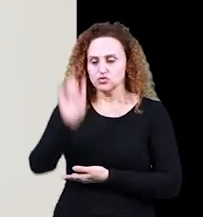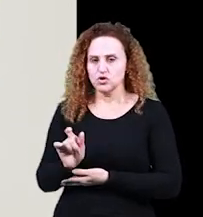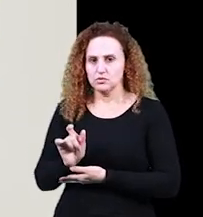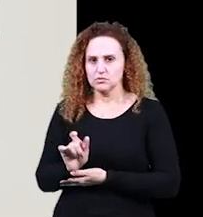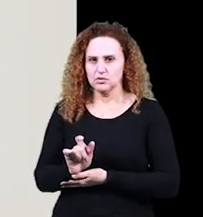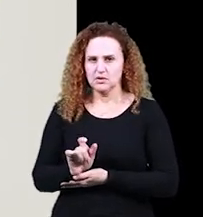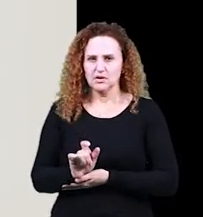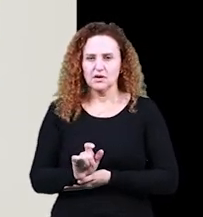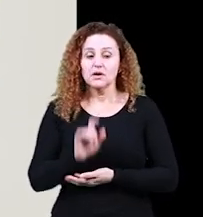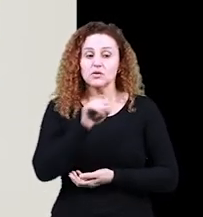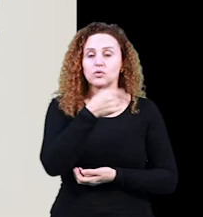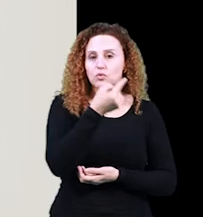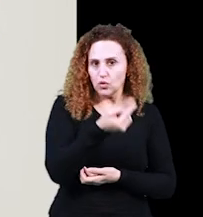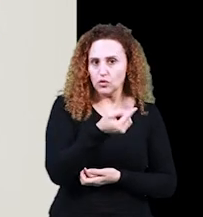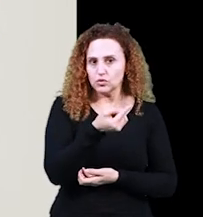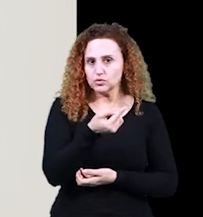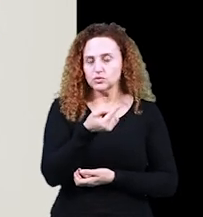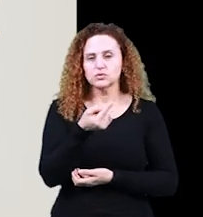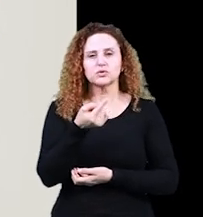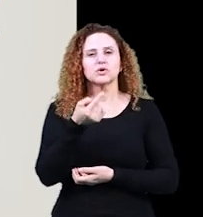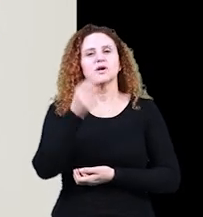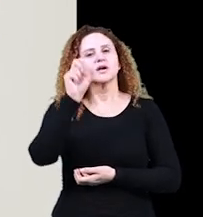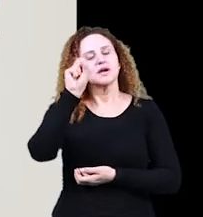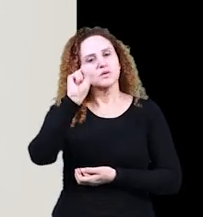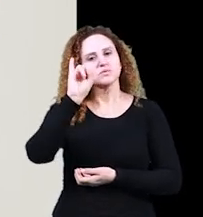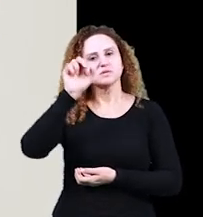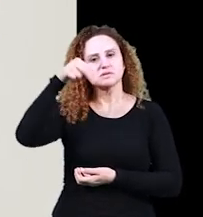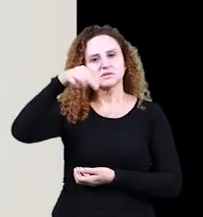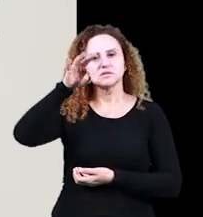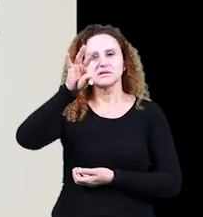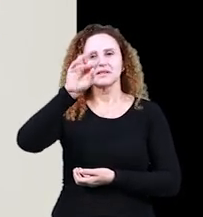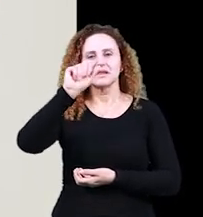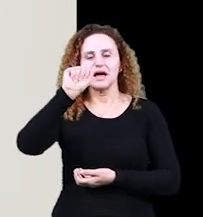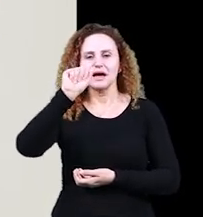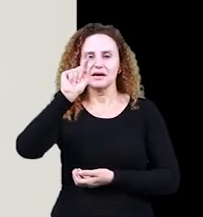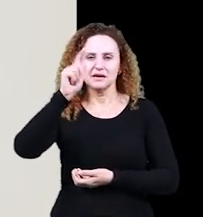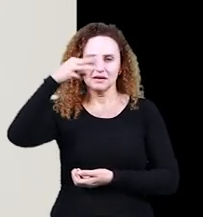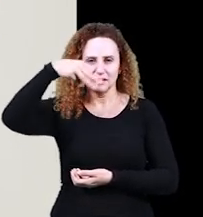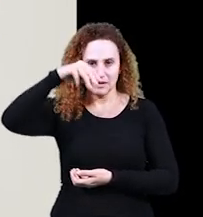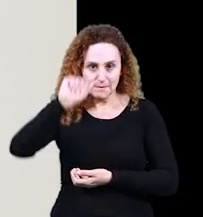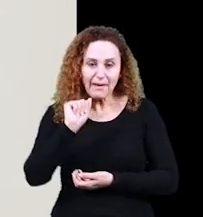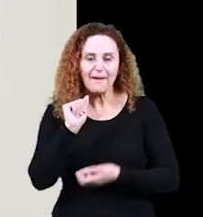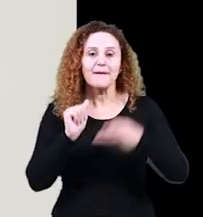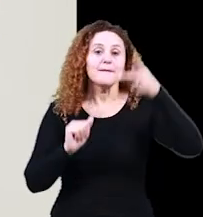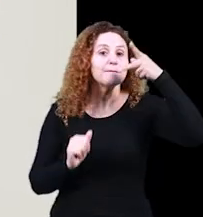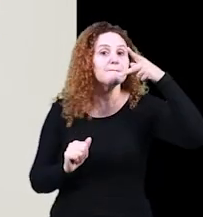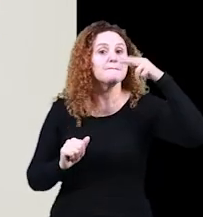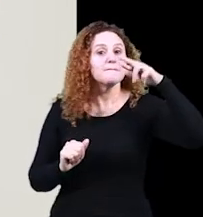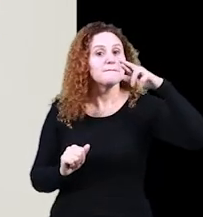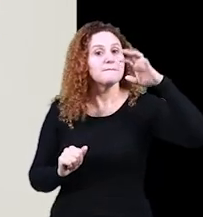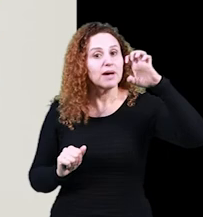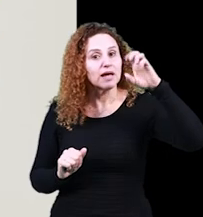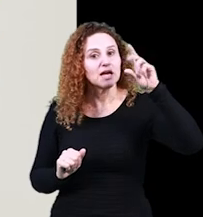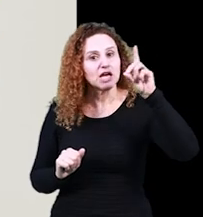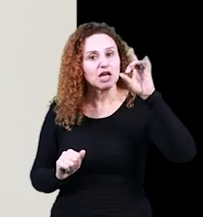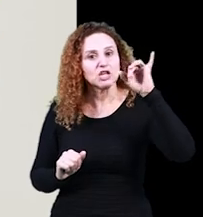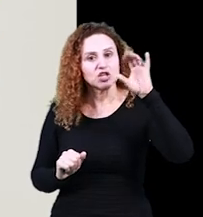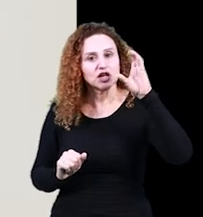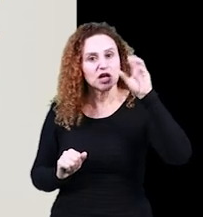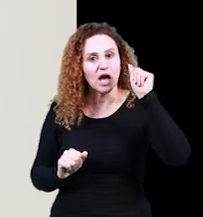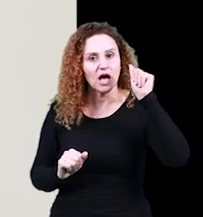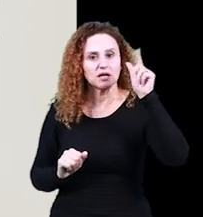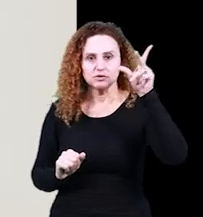corresponde ao predicado Então essa gramática de constituintes vai dizer que toda frase possui sujeito e predicado